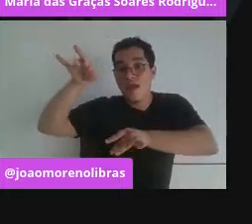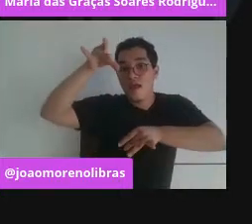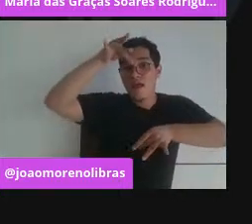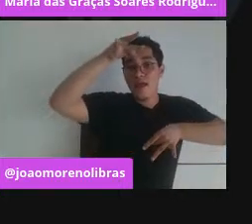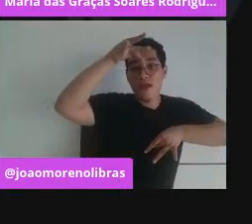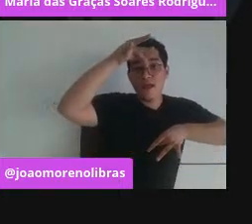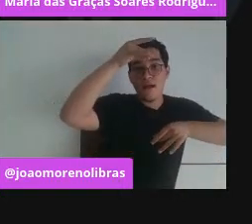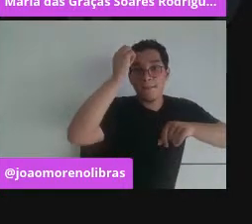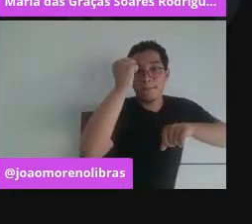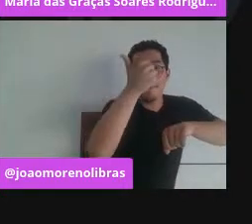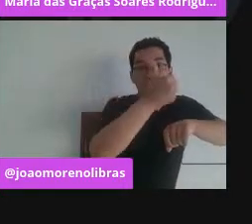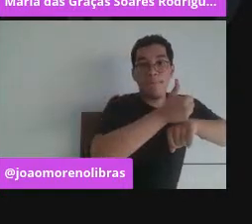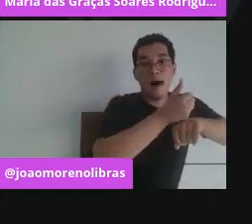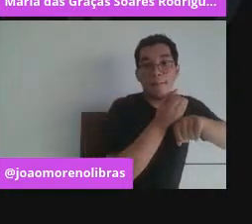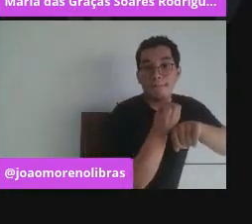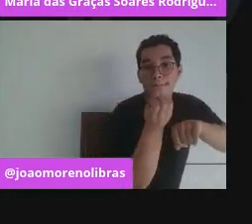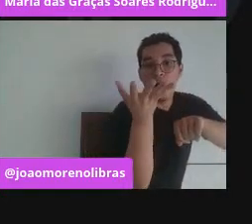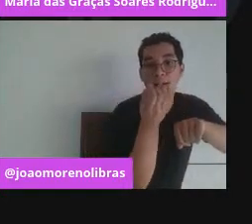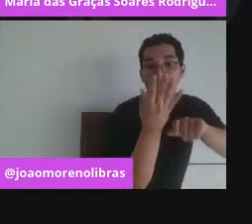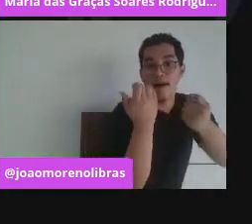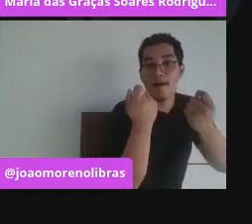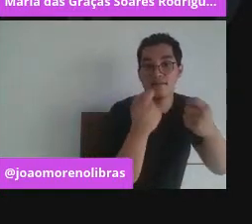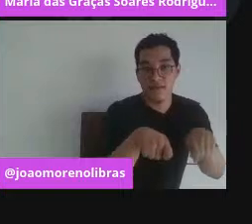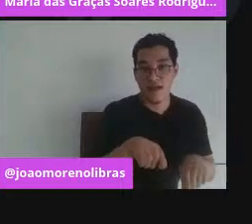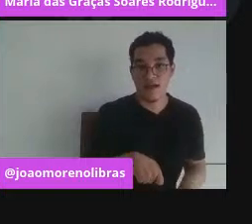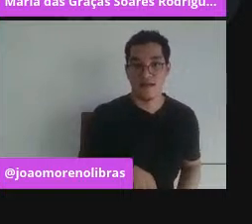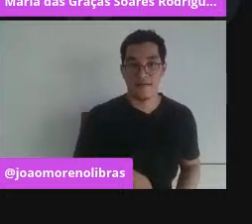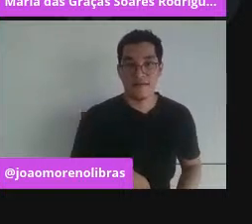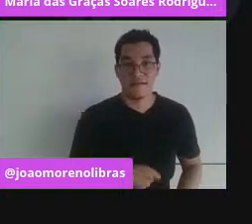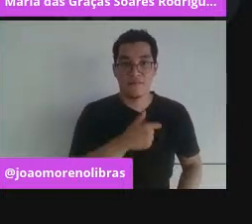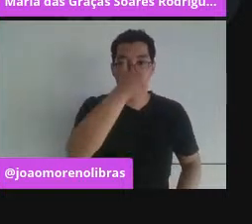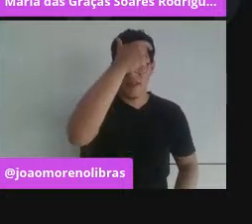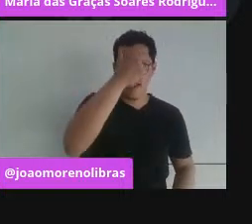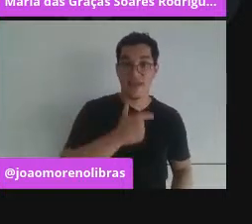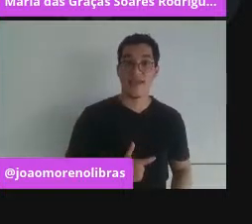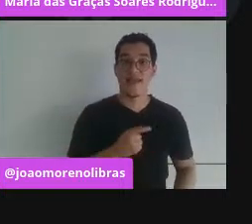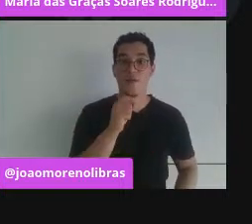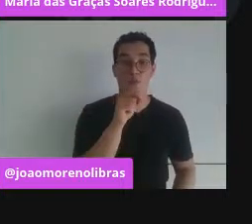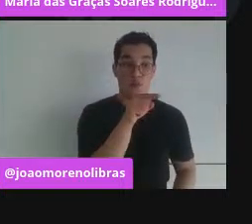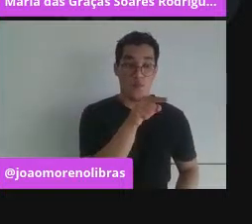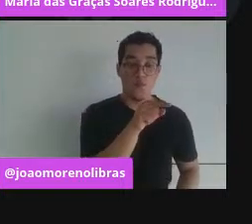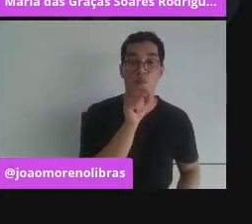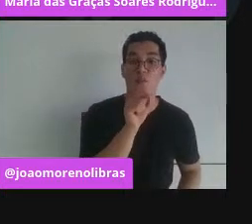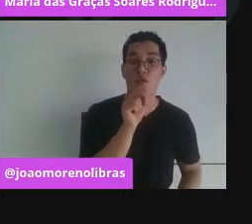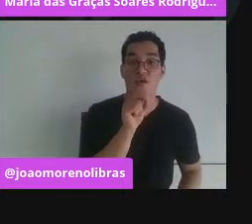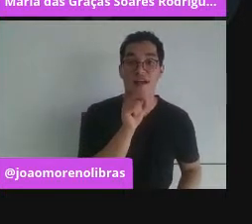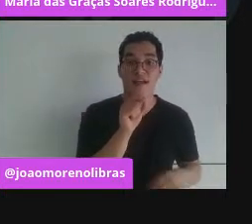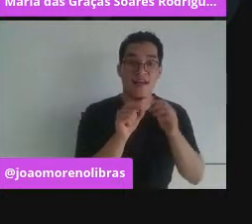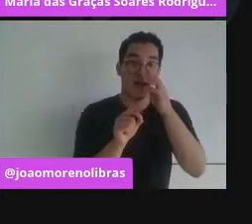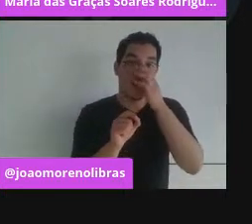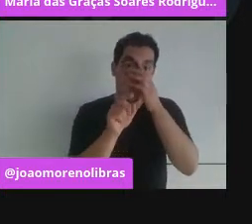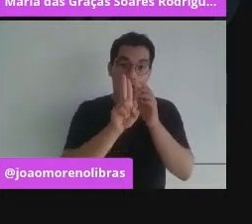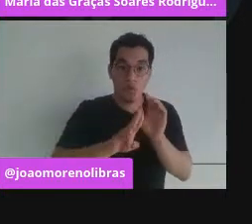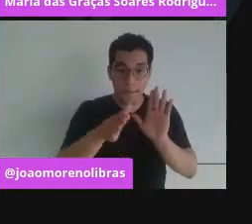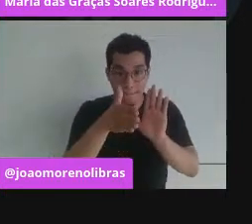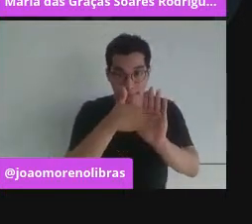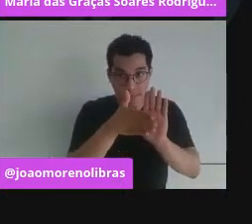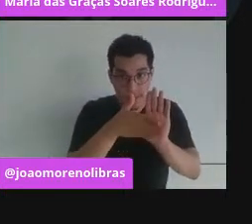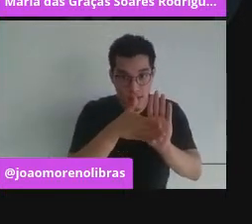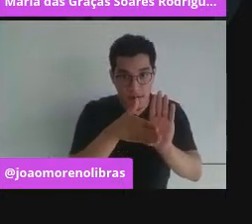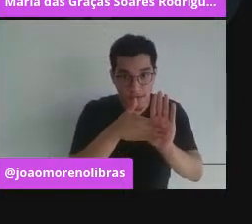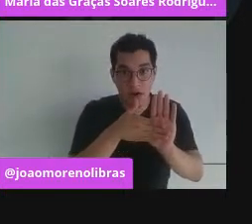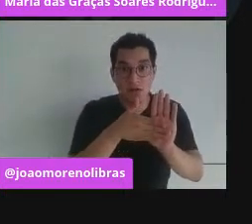vista. O enunciador é a instância a partir da qual os conteúdos proposicionais são agenciados